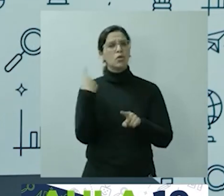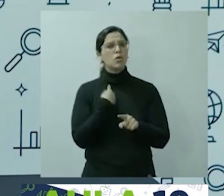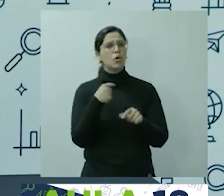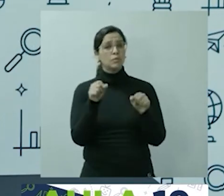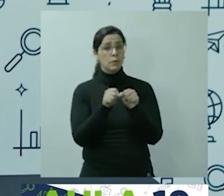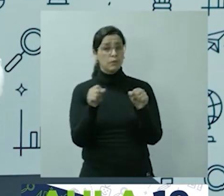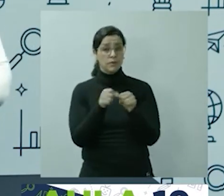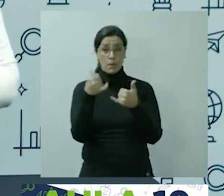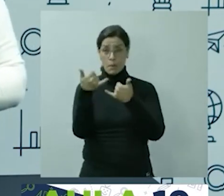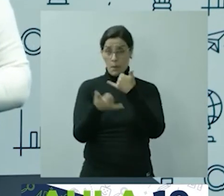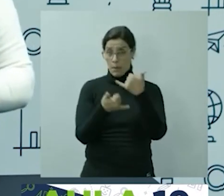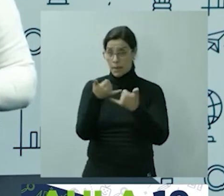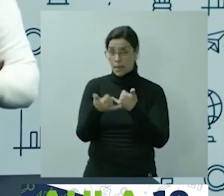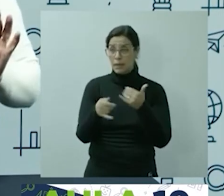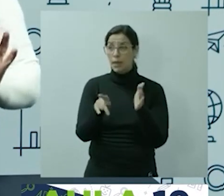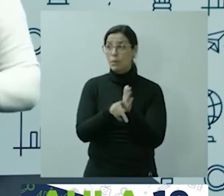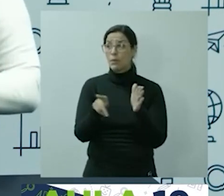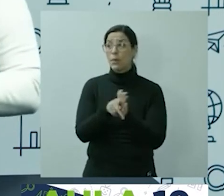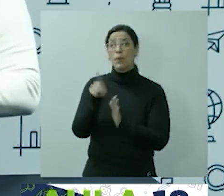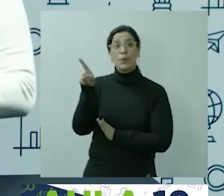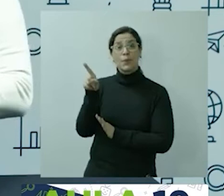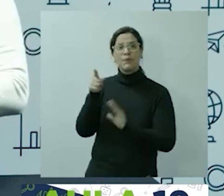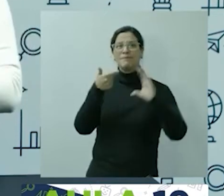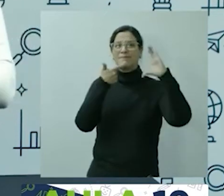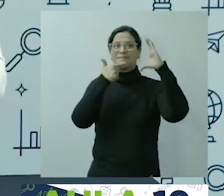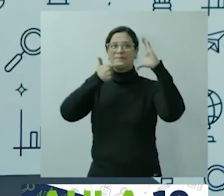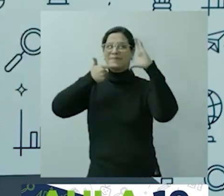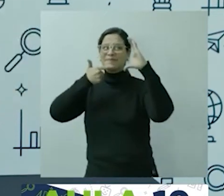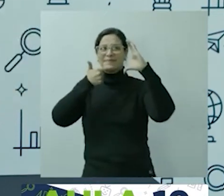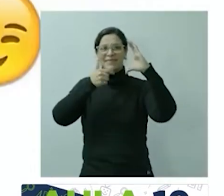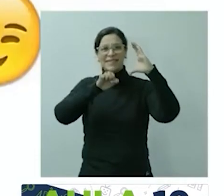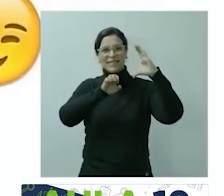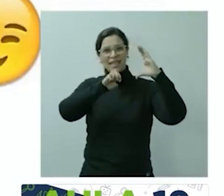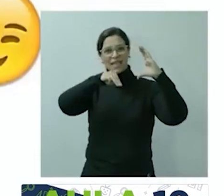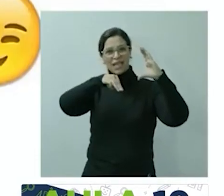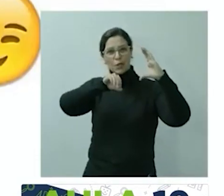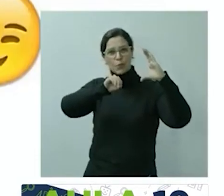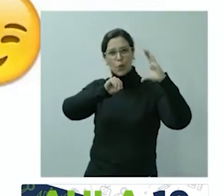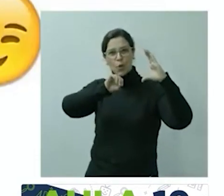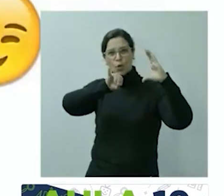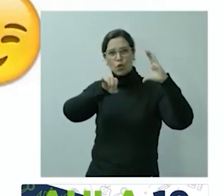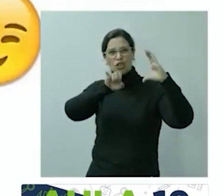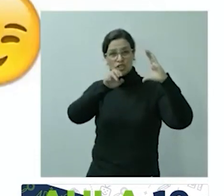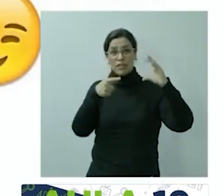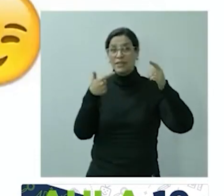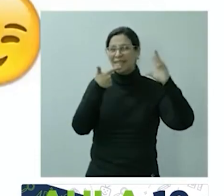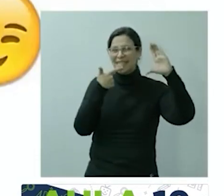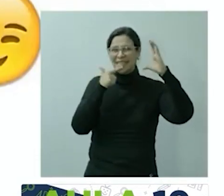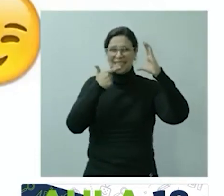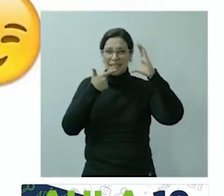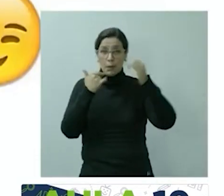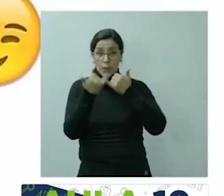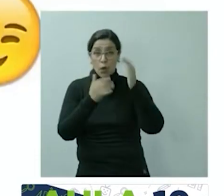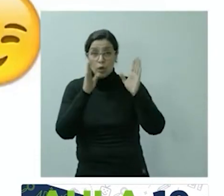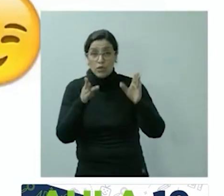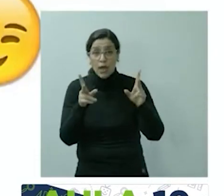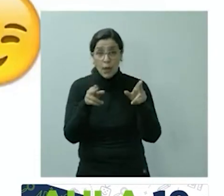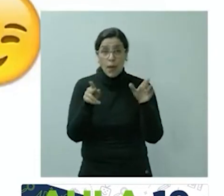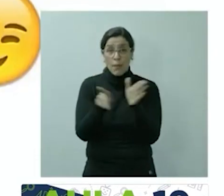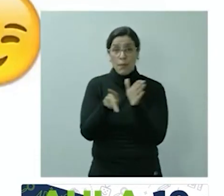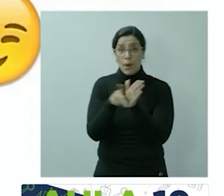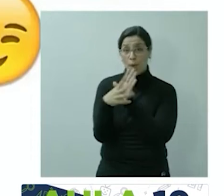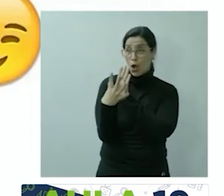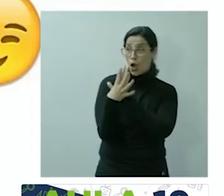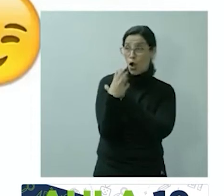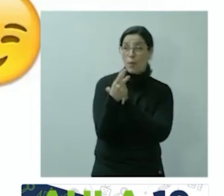vamos fazer um jogo dos emojis, jogo das carinhas. Vocês já brincaram? Vocês já